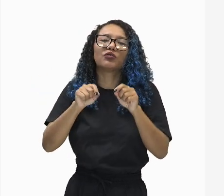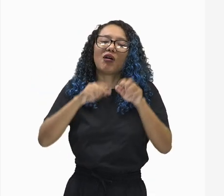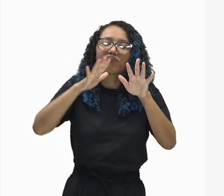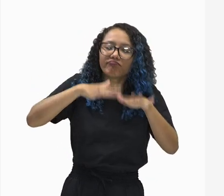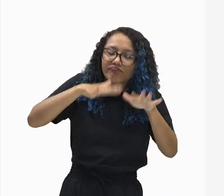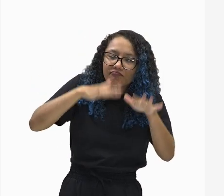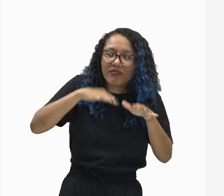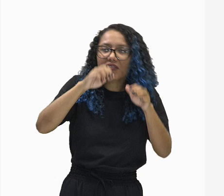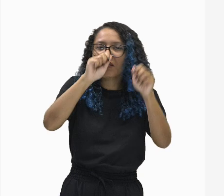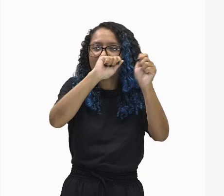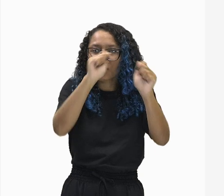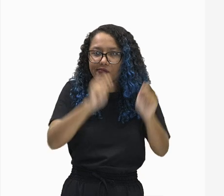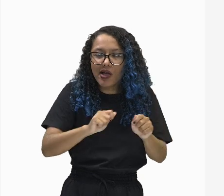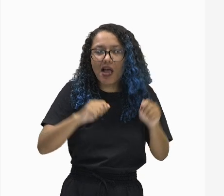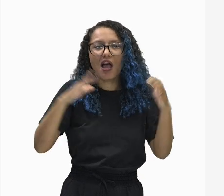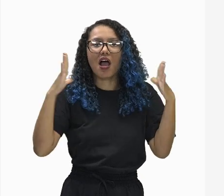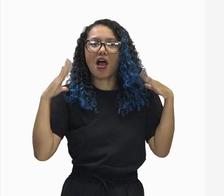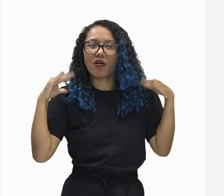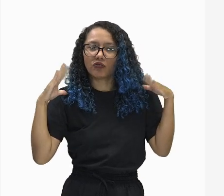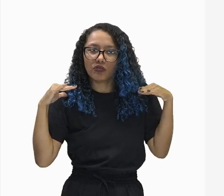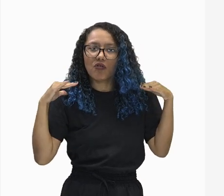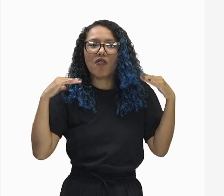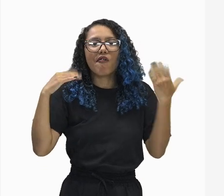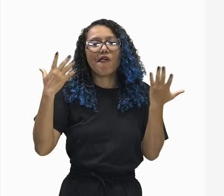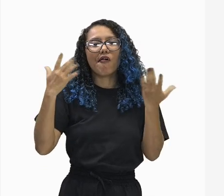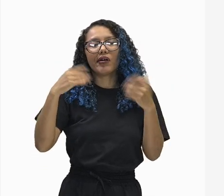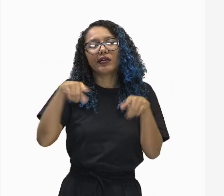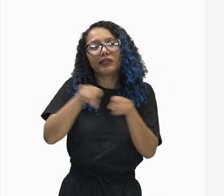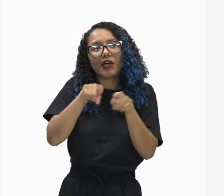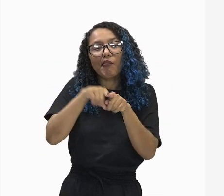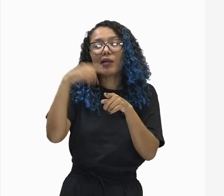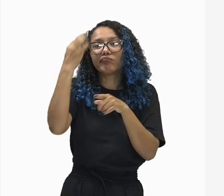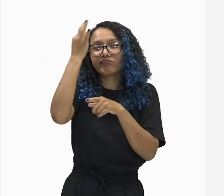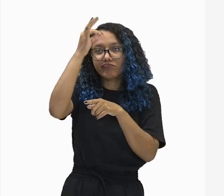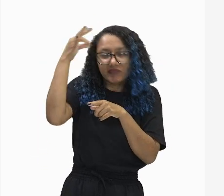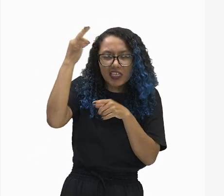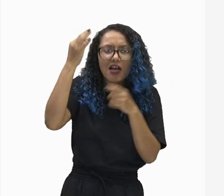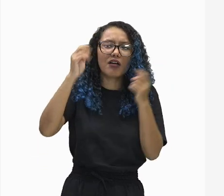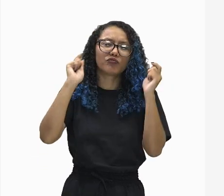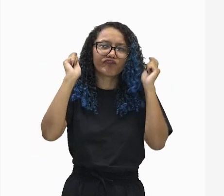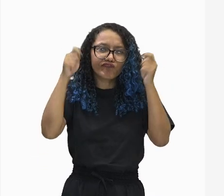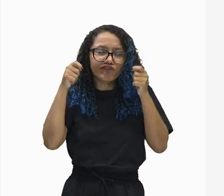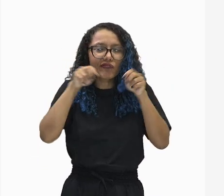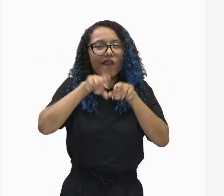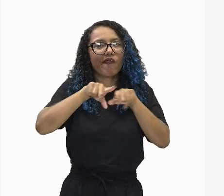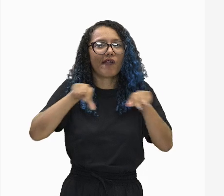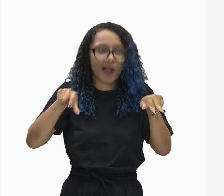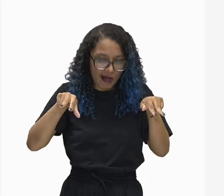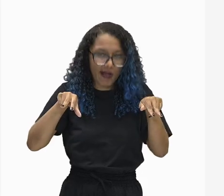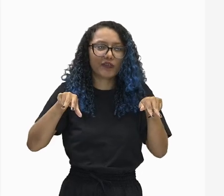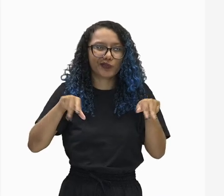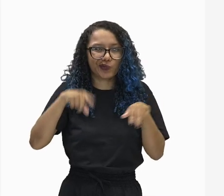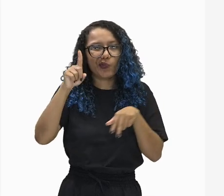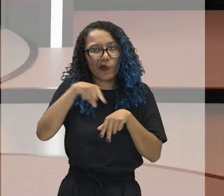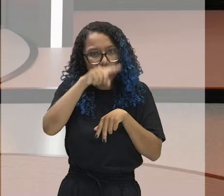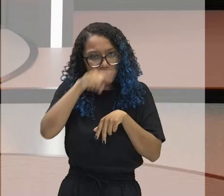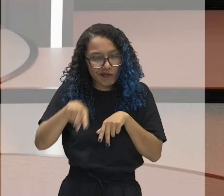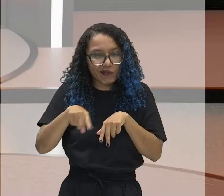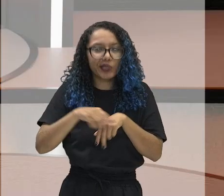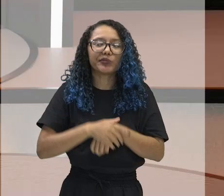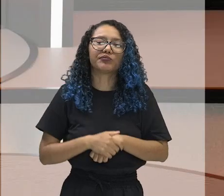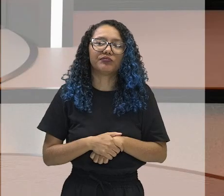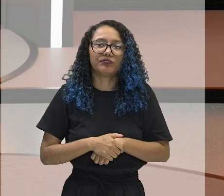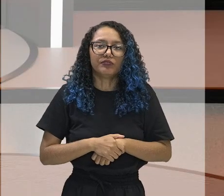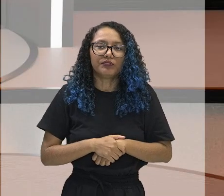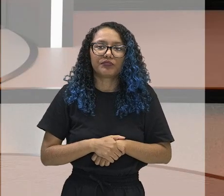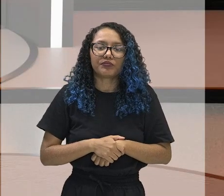santos, anjos, seres iluminados, por exemplo, os próprios monges. Vocês estão vendo, né, gente? Vamos pegar para os dias